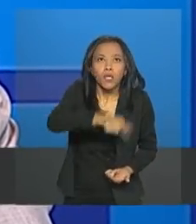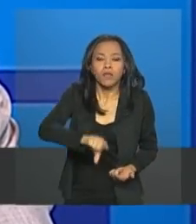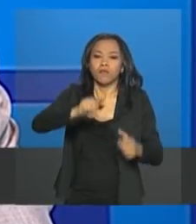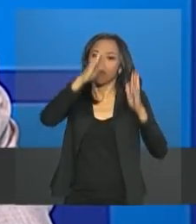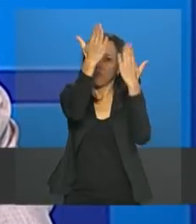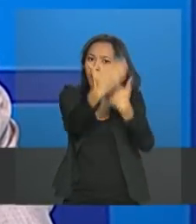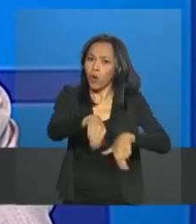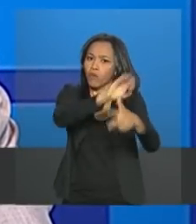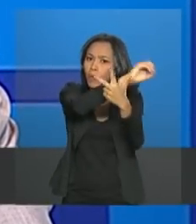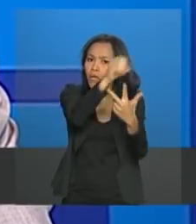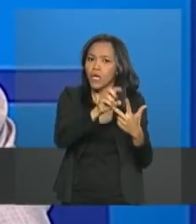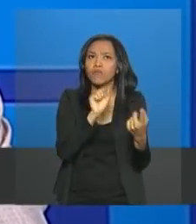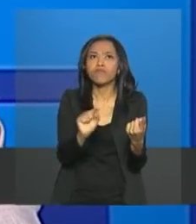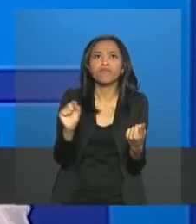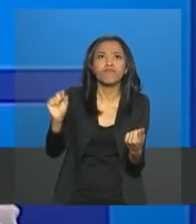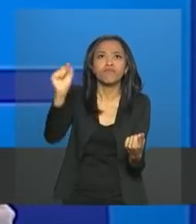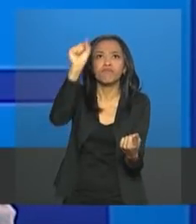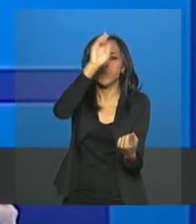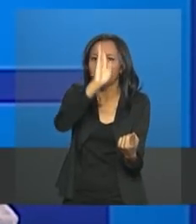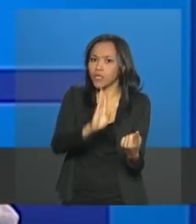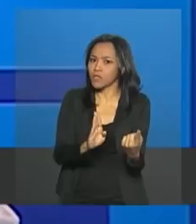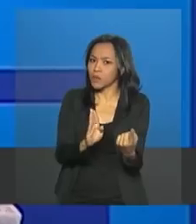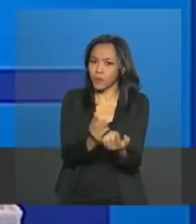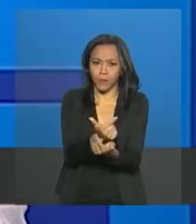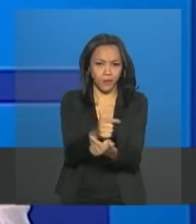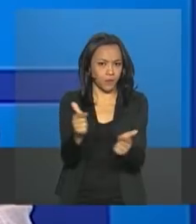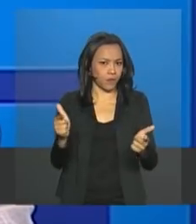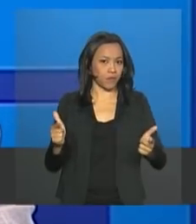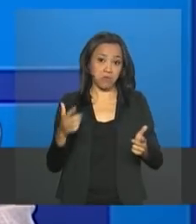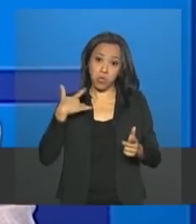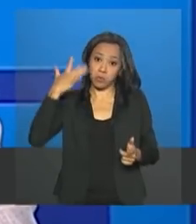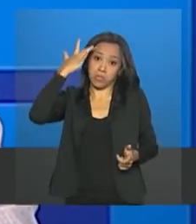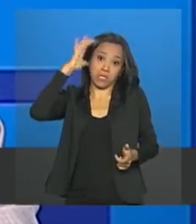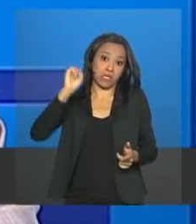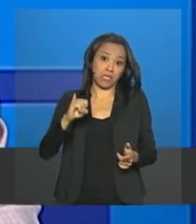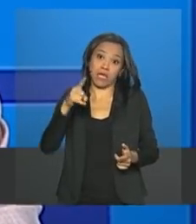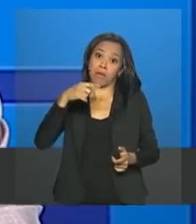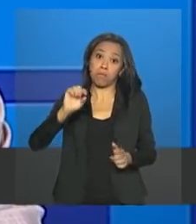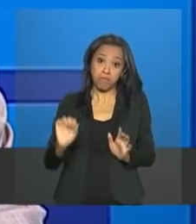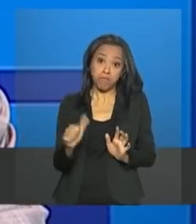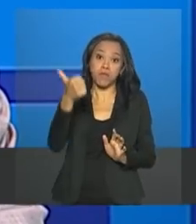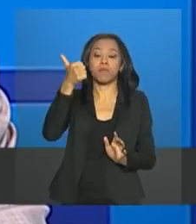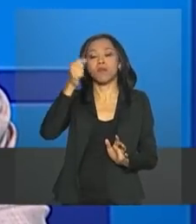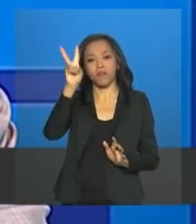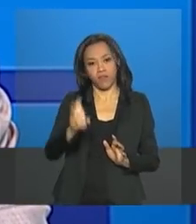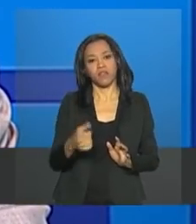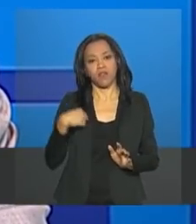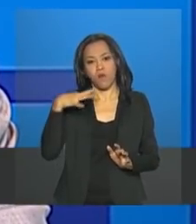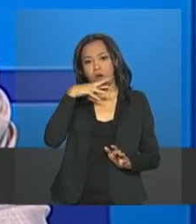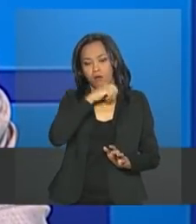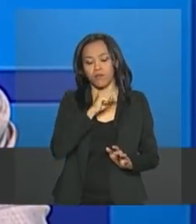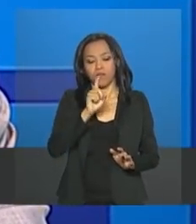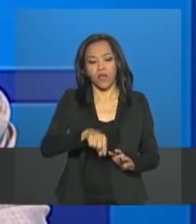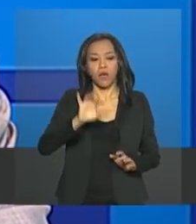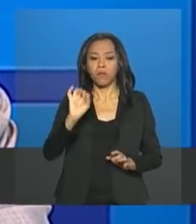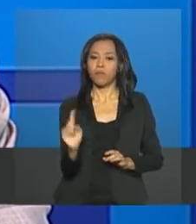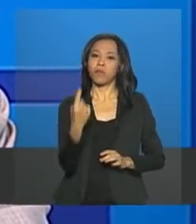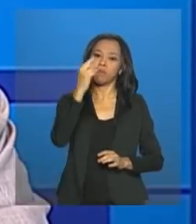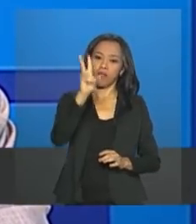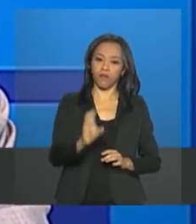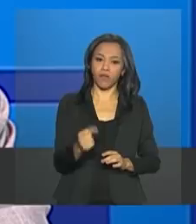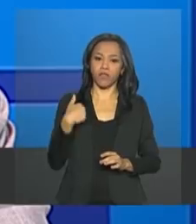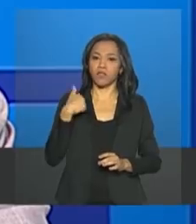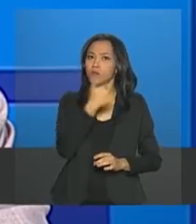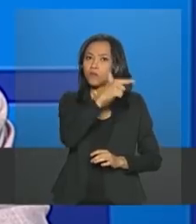a eu não sei se isso é a primeira vez mas enfim é a primeira vez que imagina que não teremos nenhum local